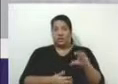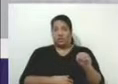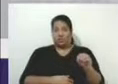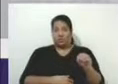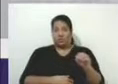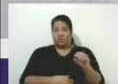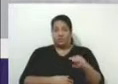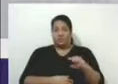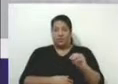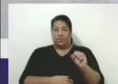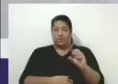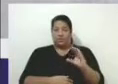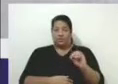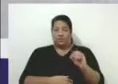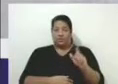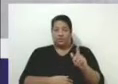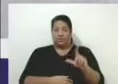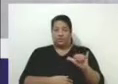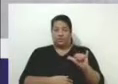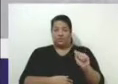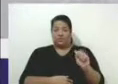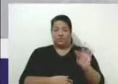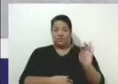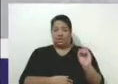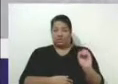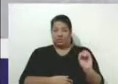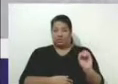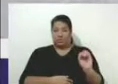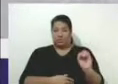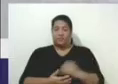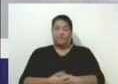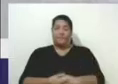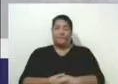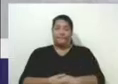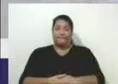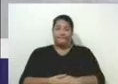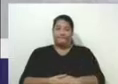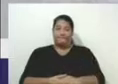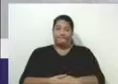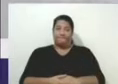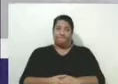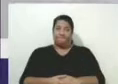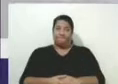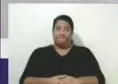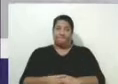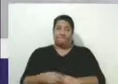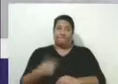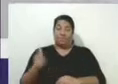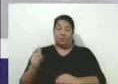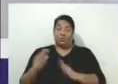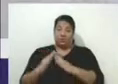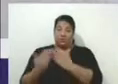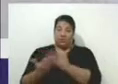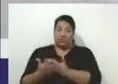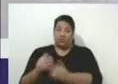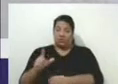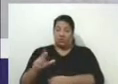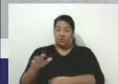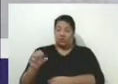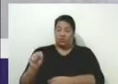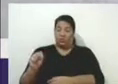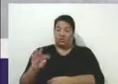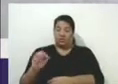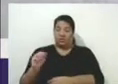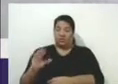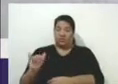No caso da escola Luiz Tácito, uma criança de 12